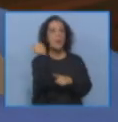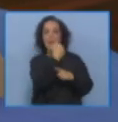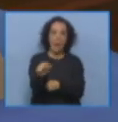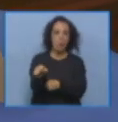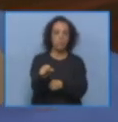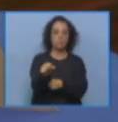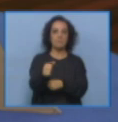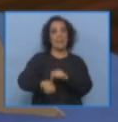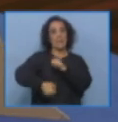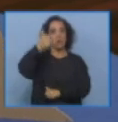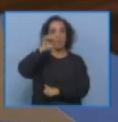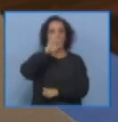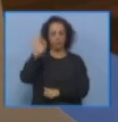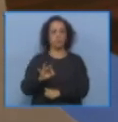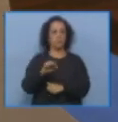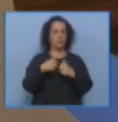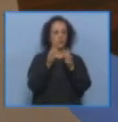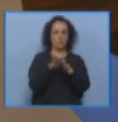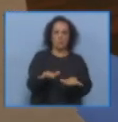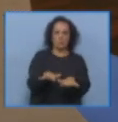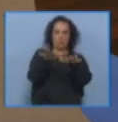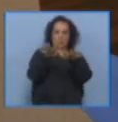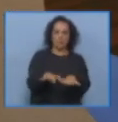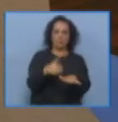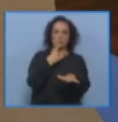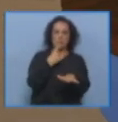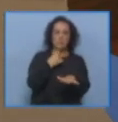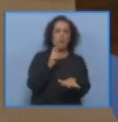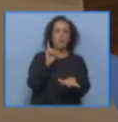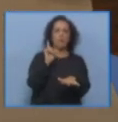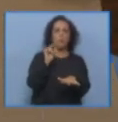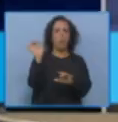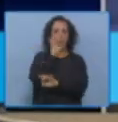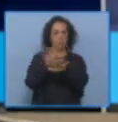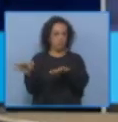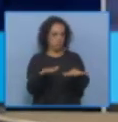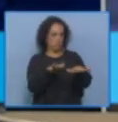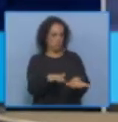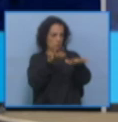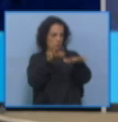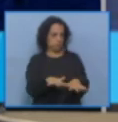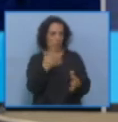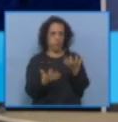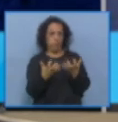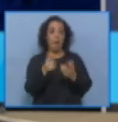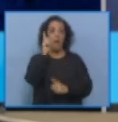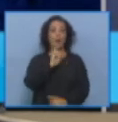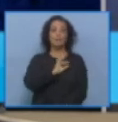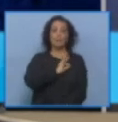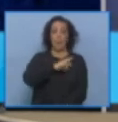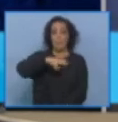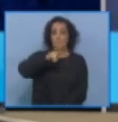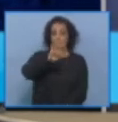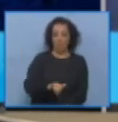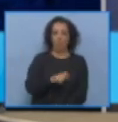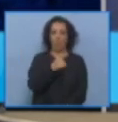espanto, primeiro das elites britânicas, depois também de todo o resto da Europa, e a senhora May tinha em mãos